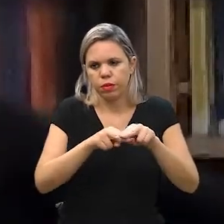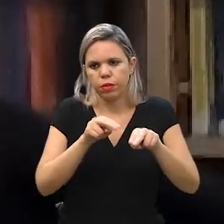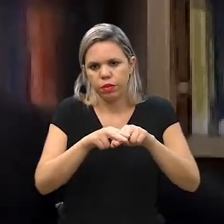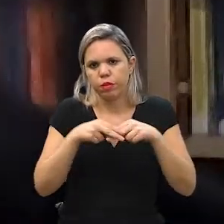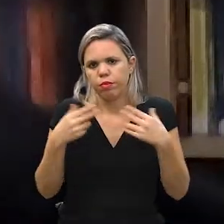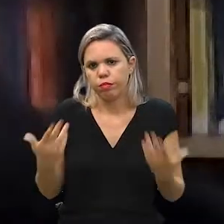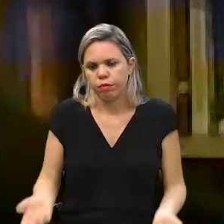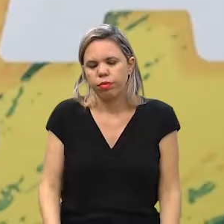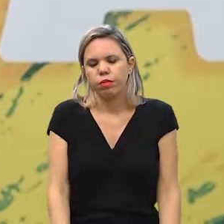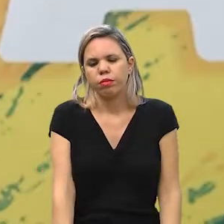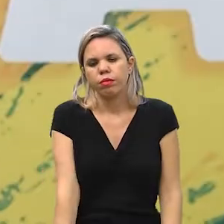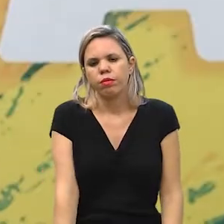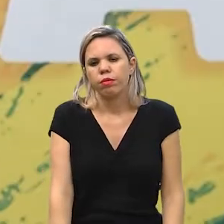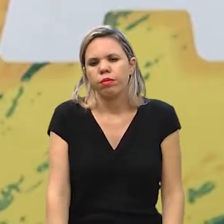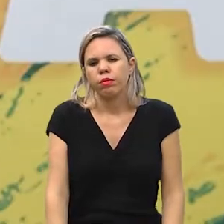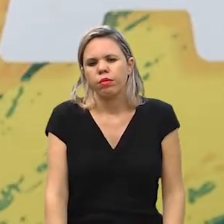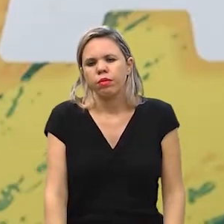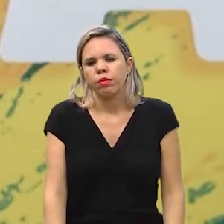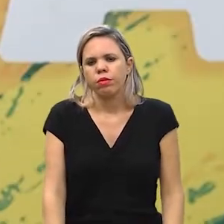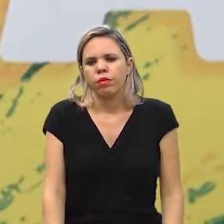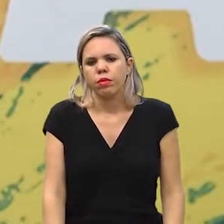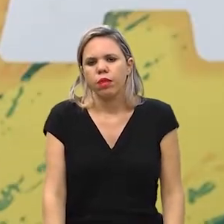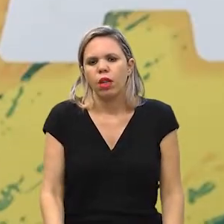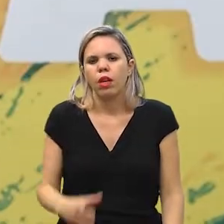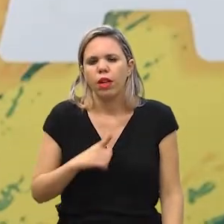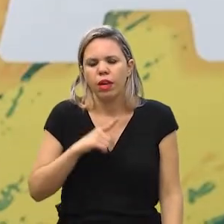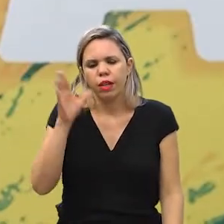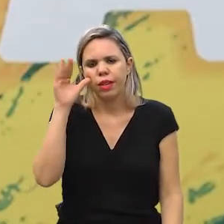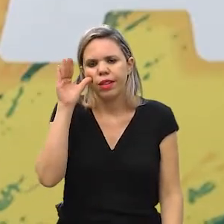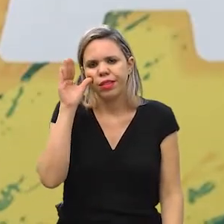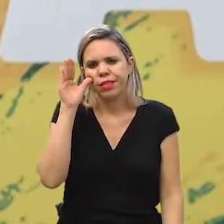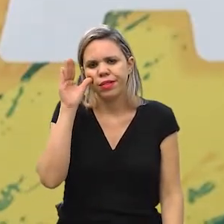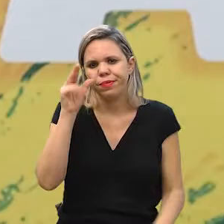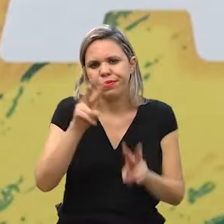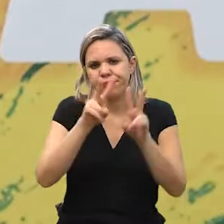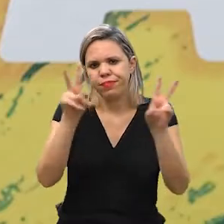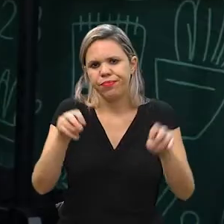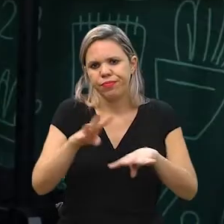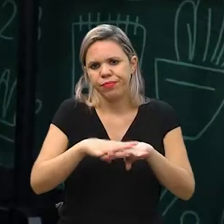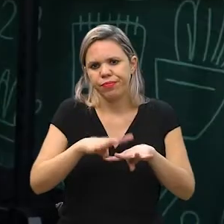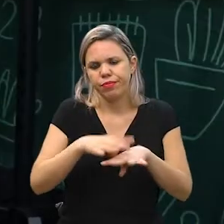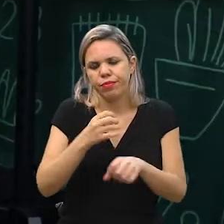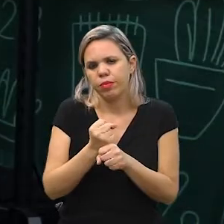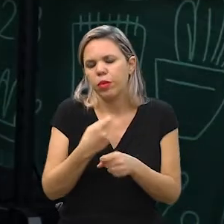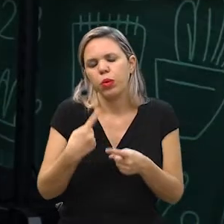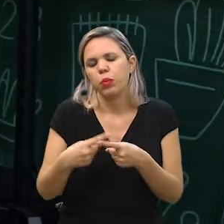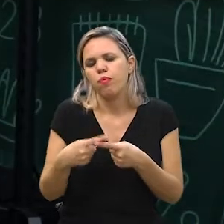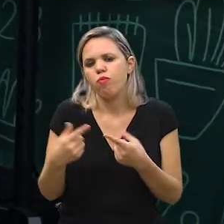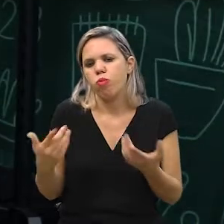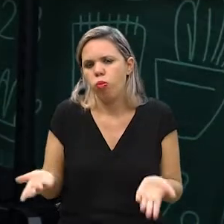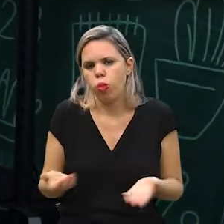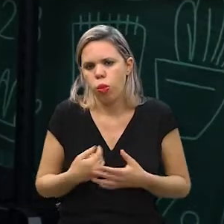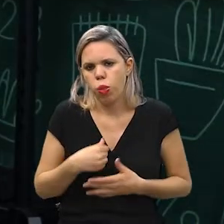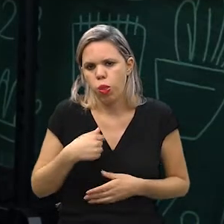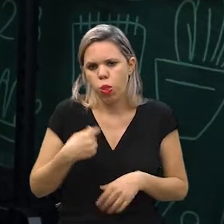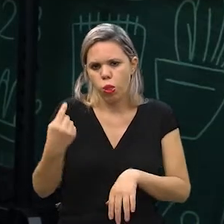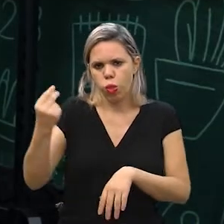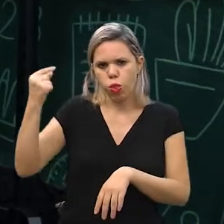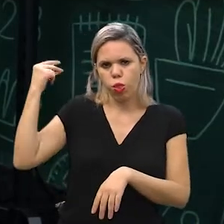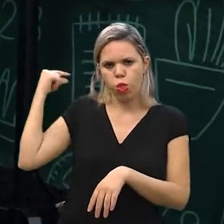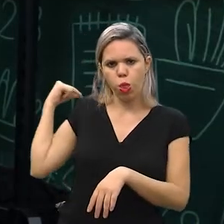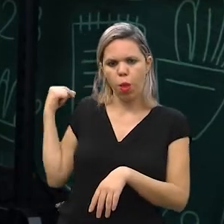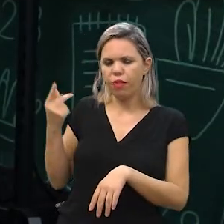André. Ô Alexandre, tem uma curiosidade com relação à matemática, porque na minha época